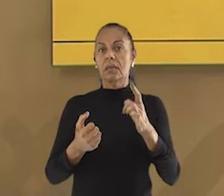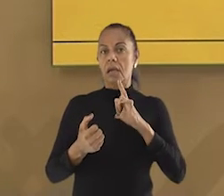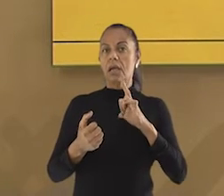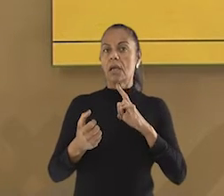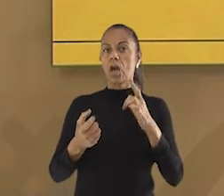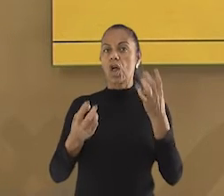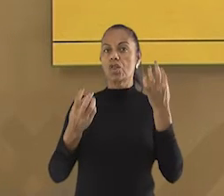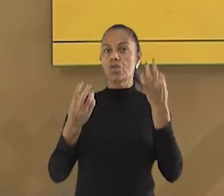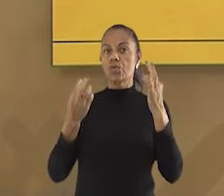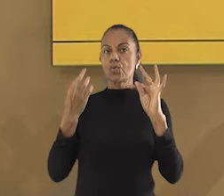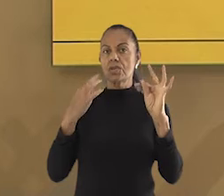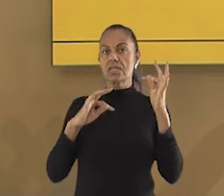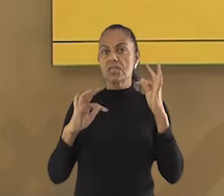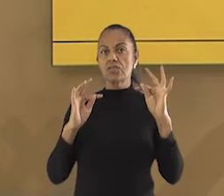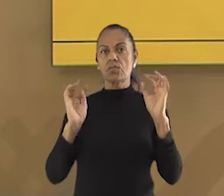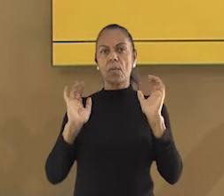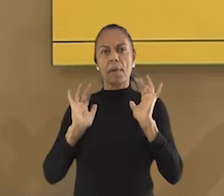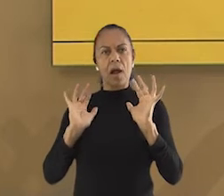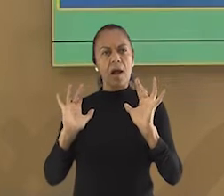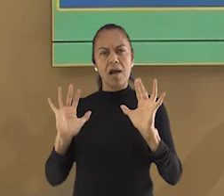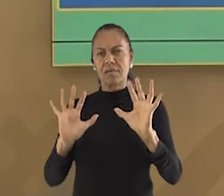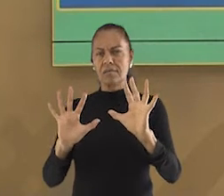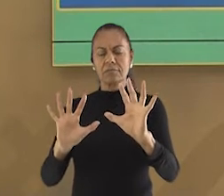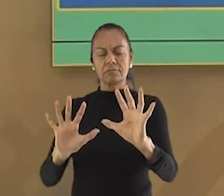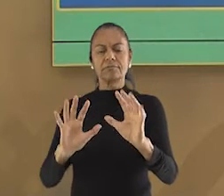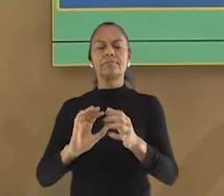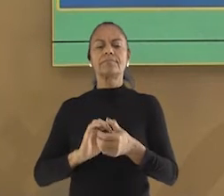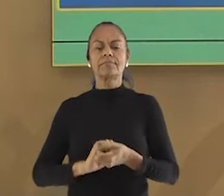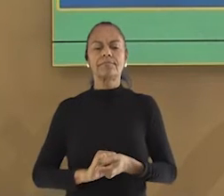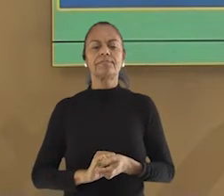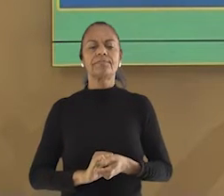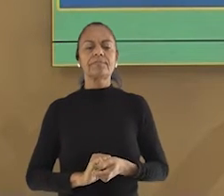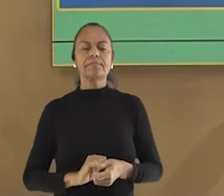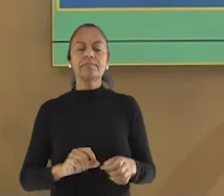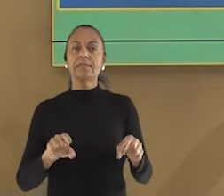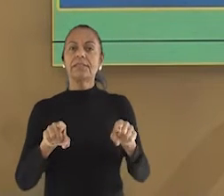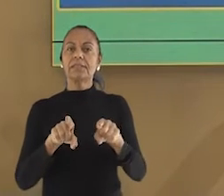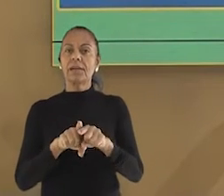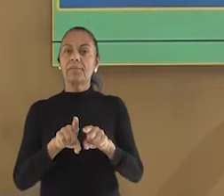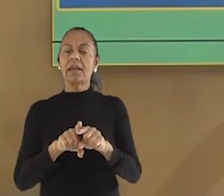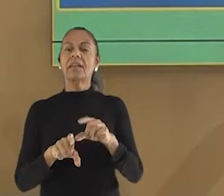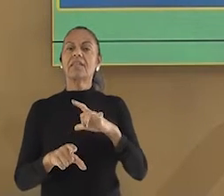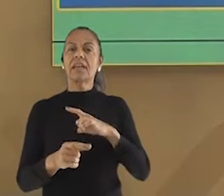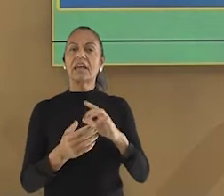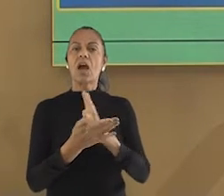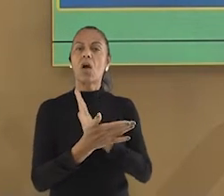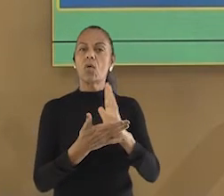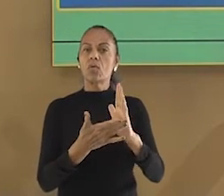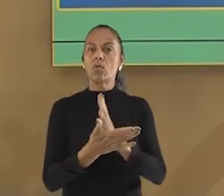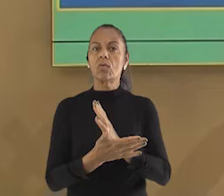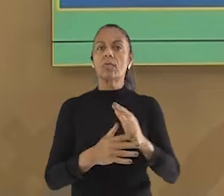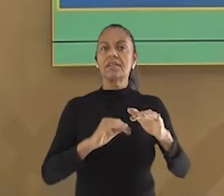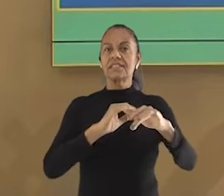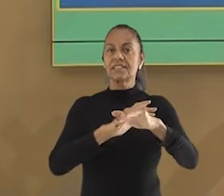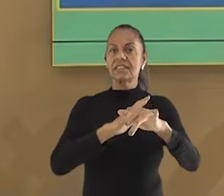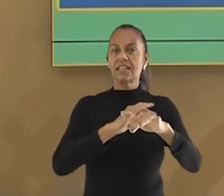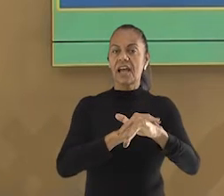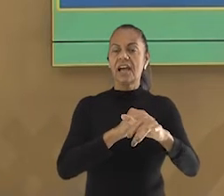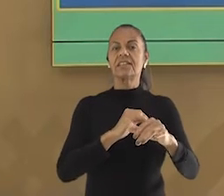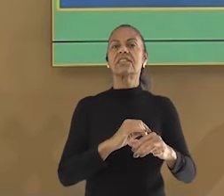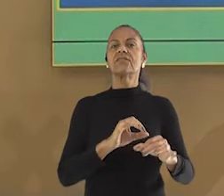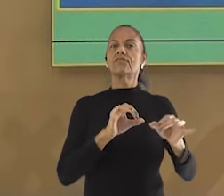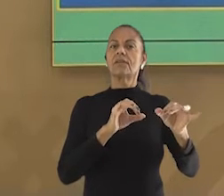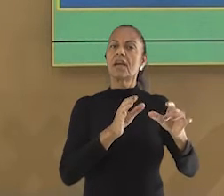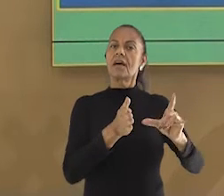turistas. Algumas cidades do Nordeste também surgiram espontaneamente, como